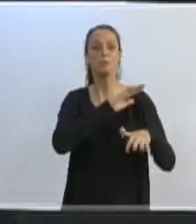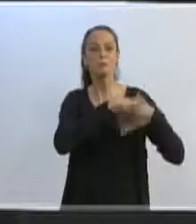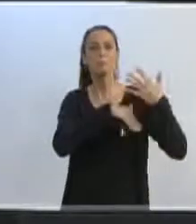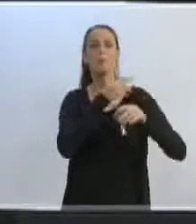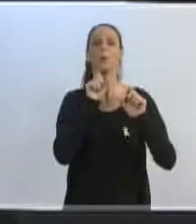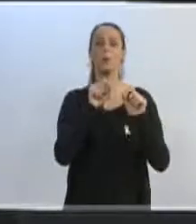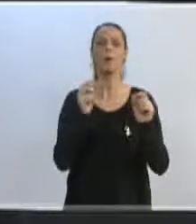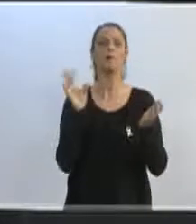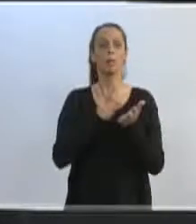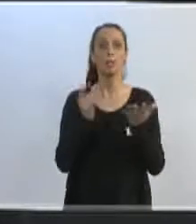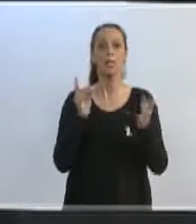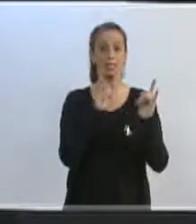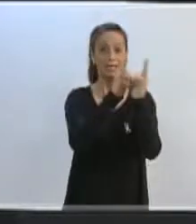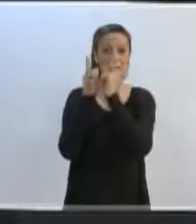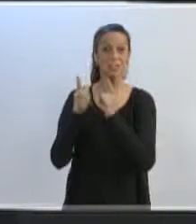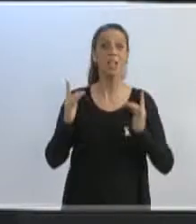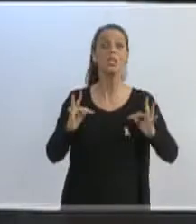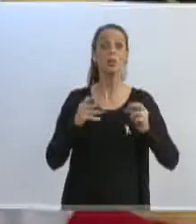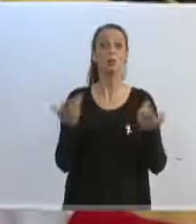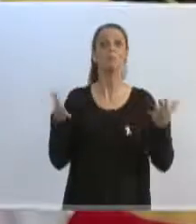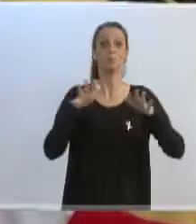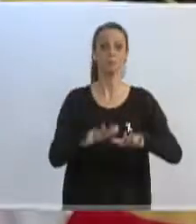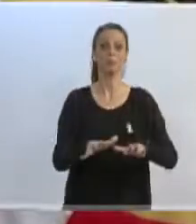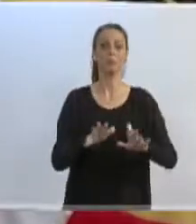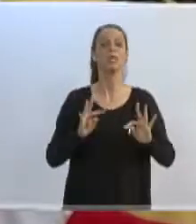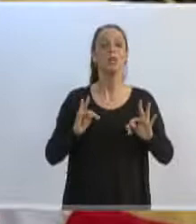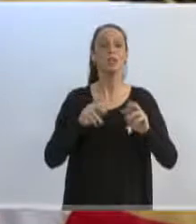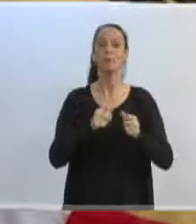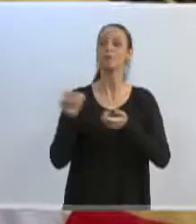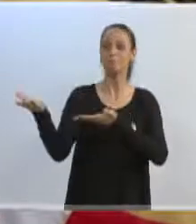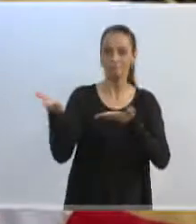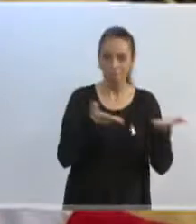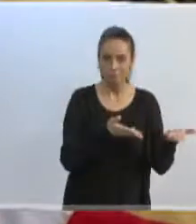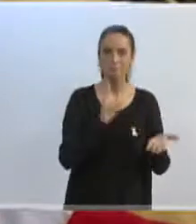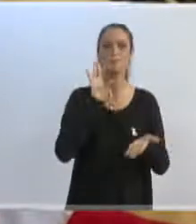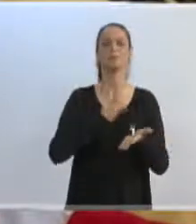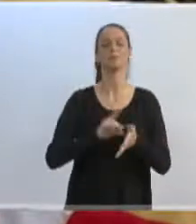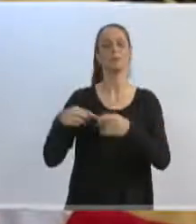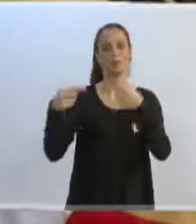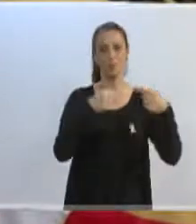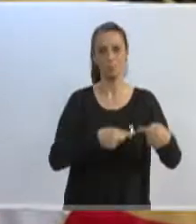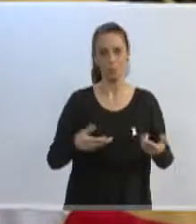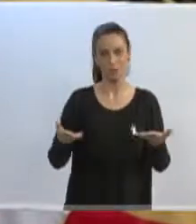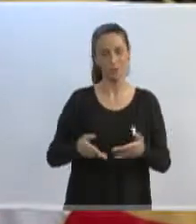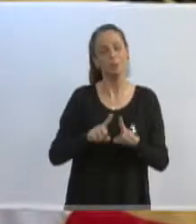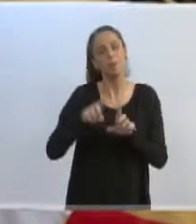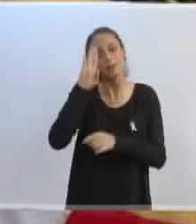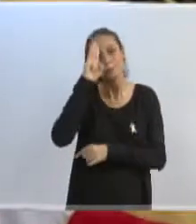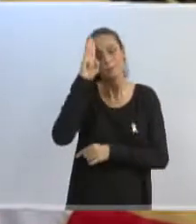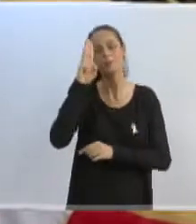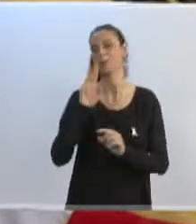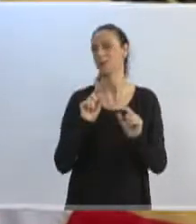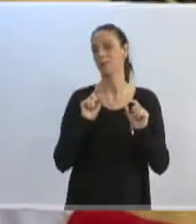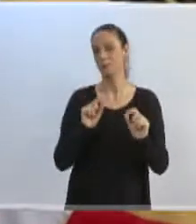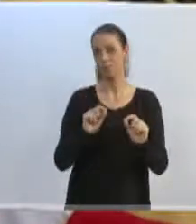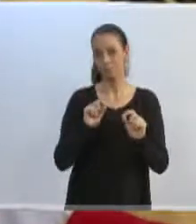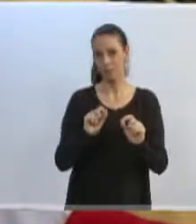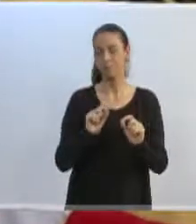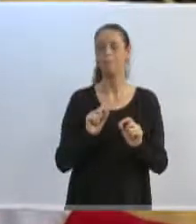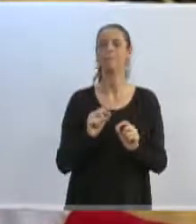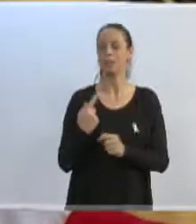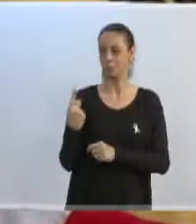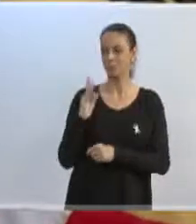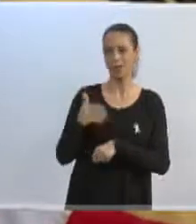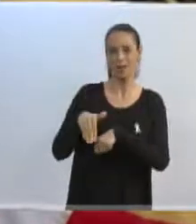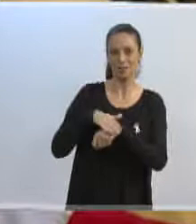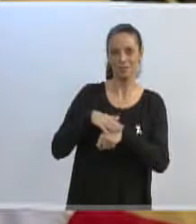é incluir todos, e todos chamados aqui para o debate. Mas, principalmente aqui, e nós conversamos, e